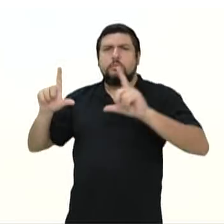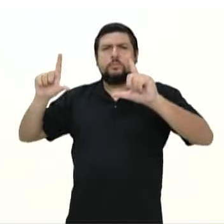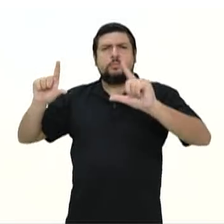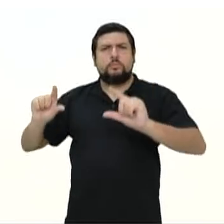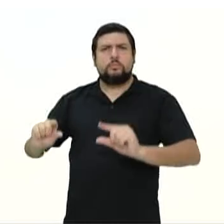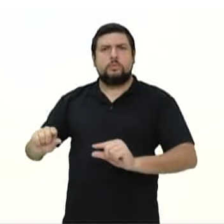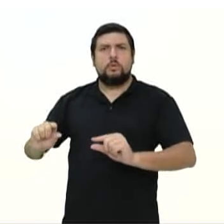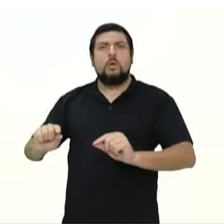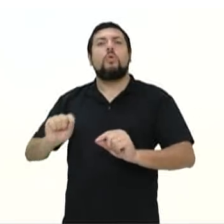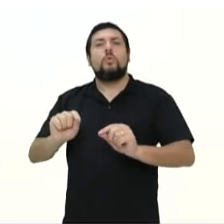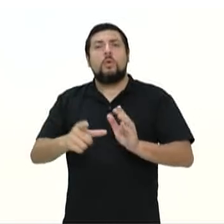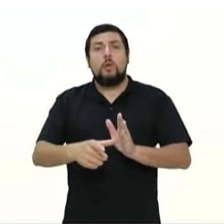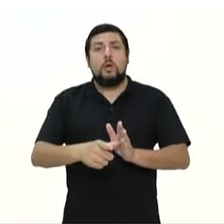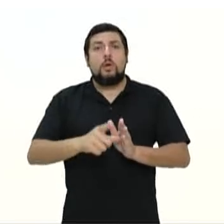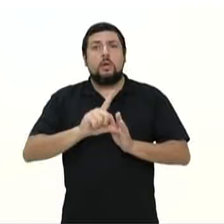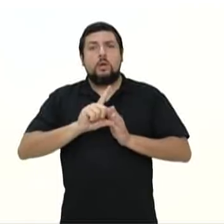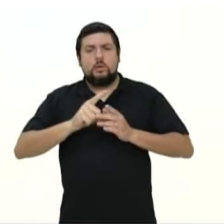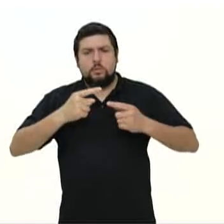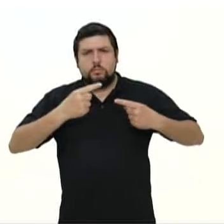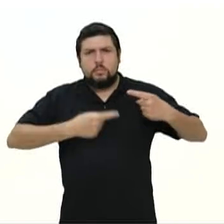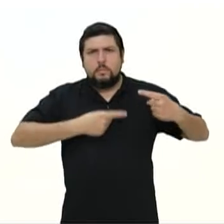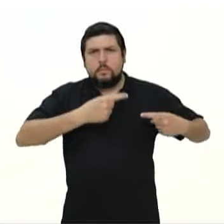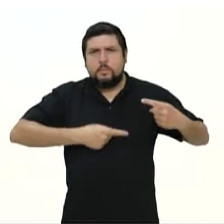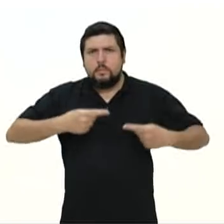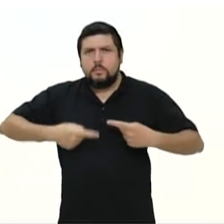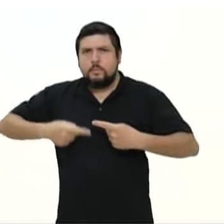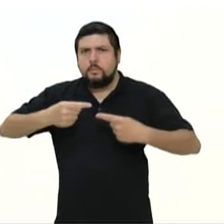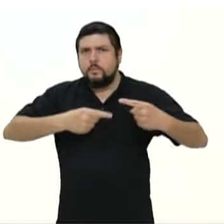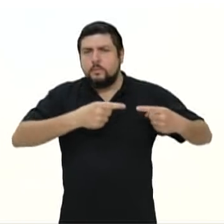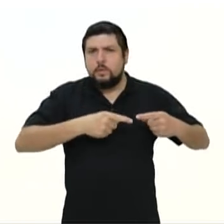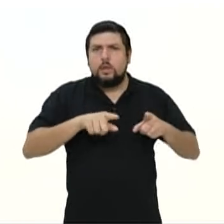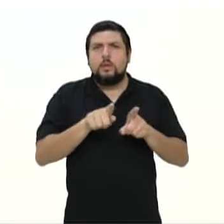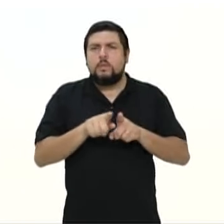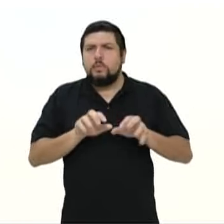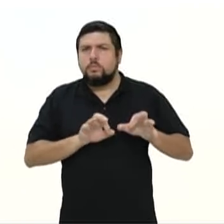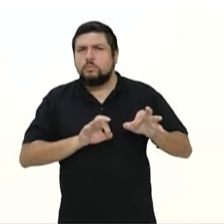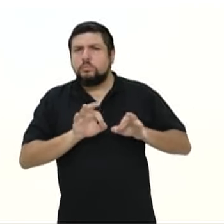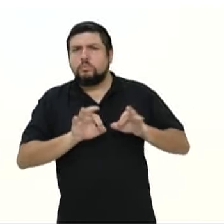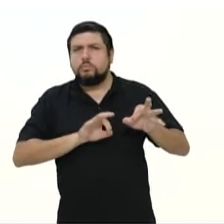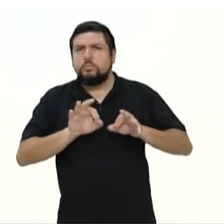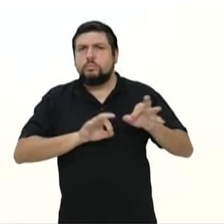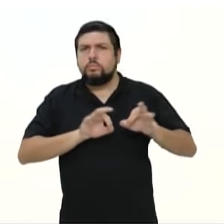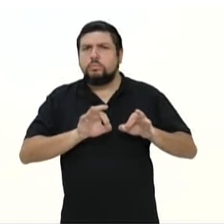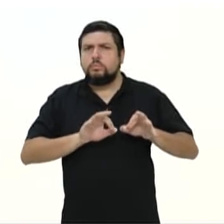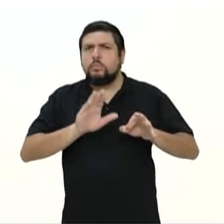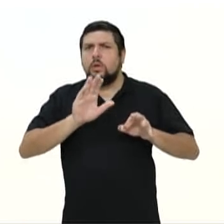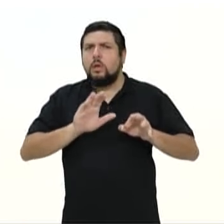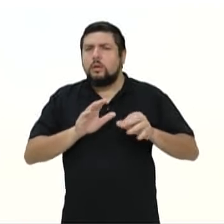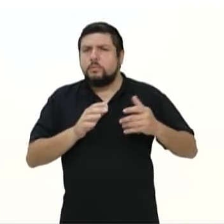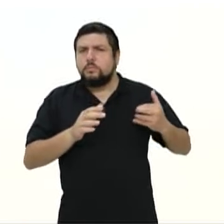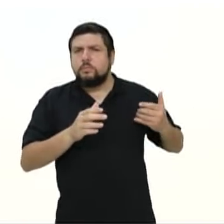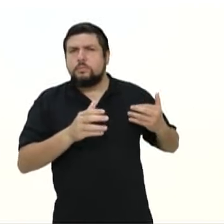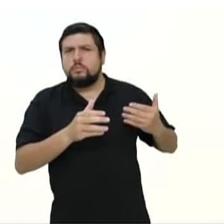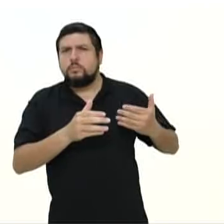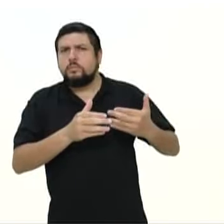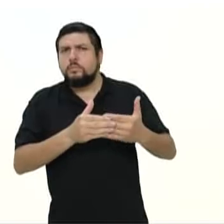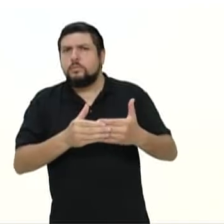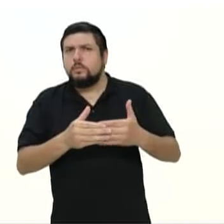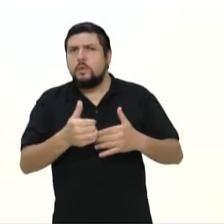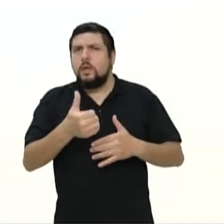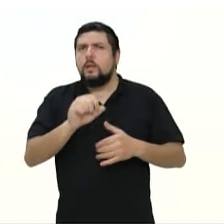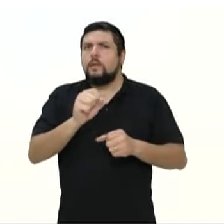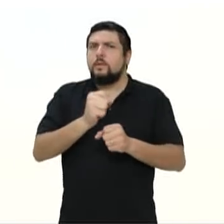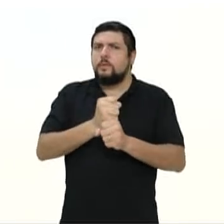discussão e de um planejamento, né, de durarem mais de 10 anos. Tá? Então, se